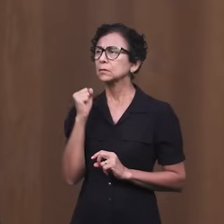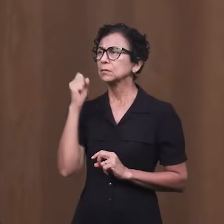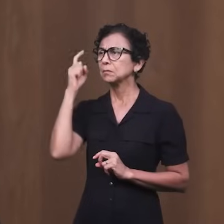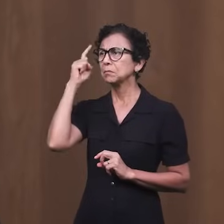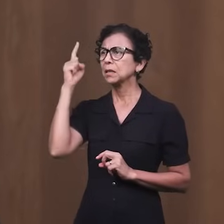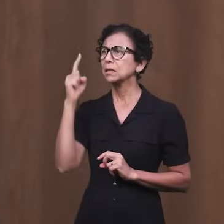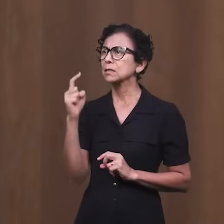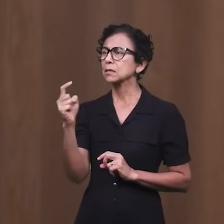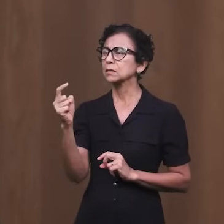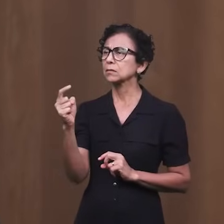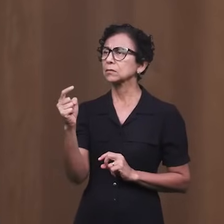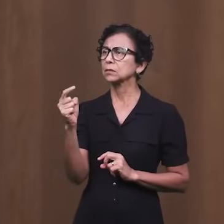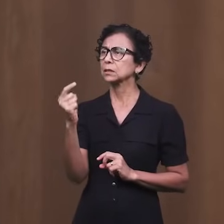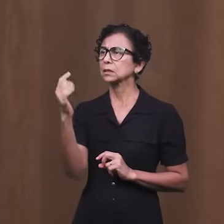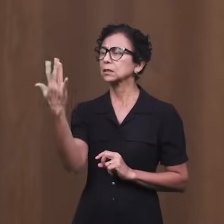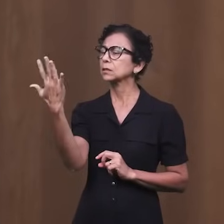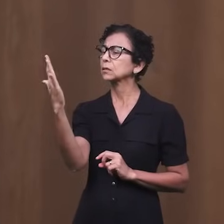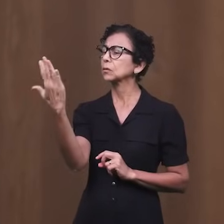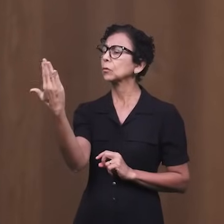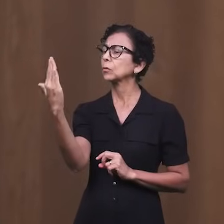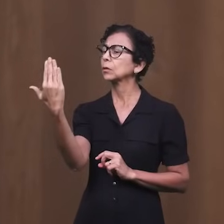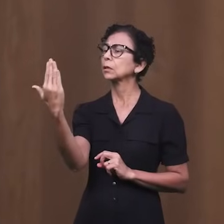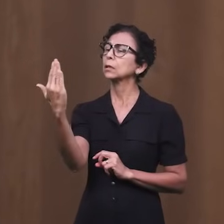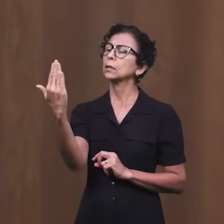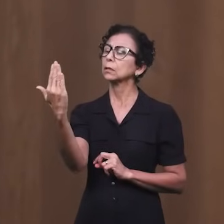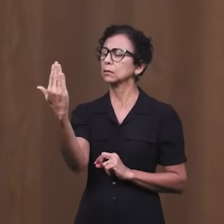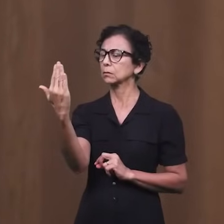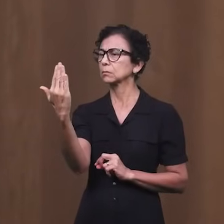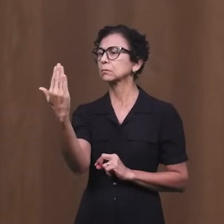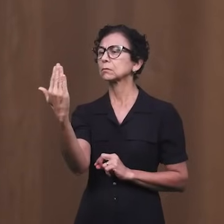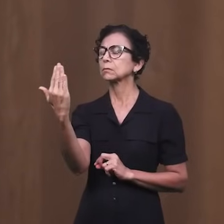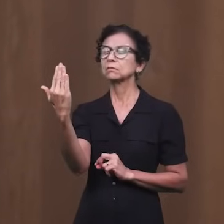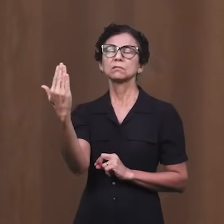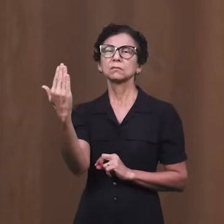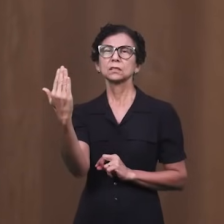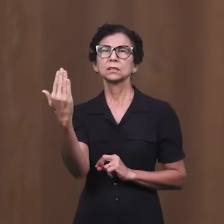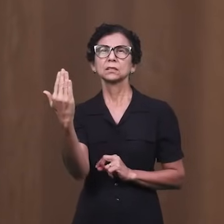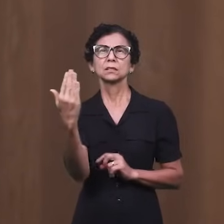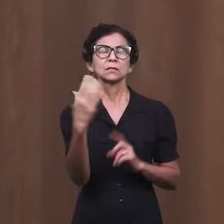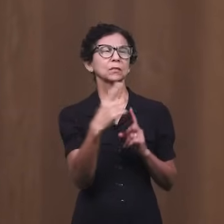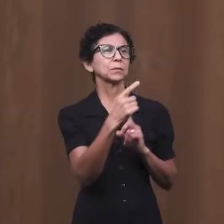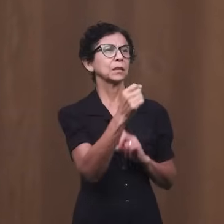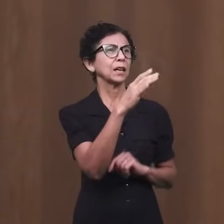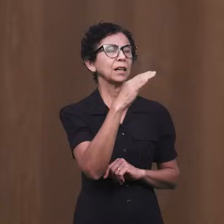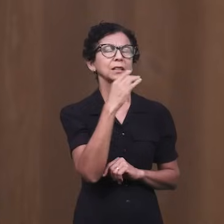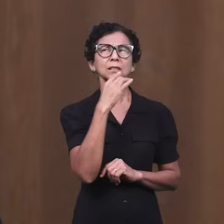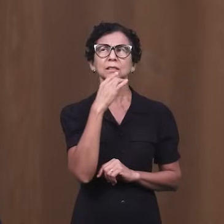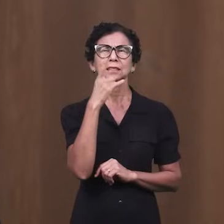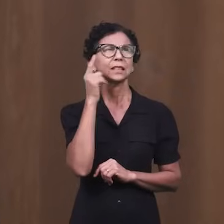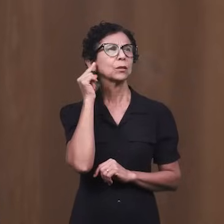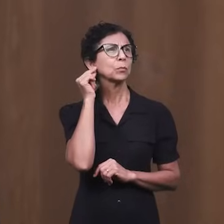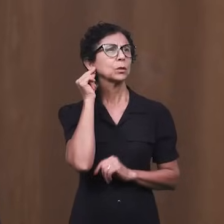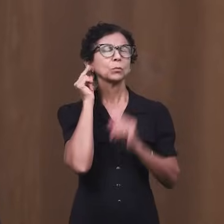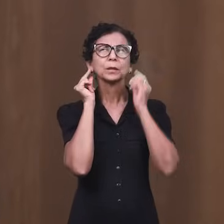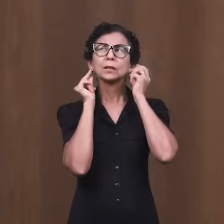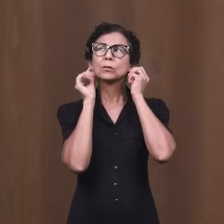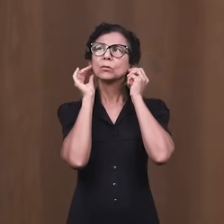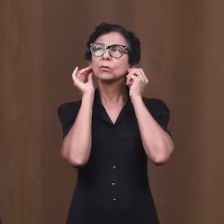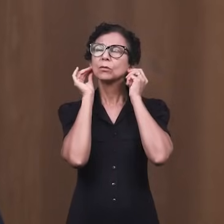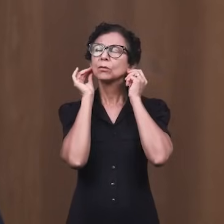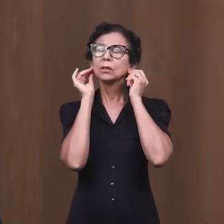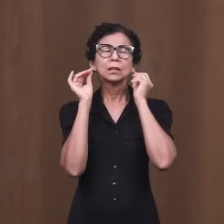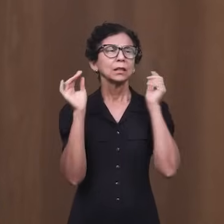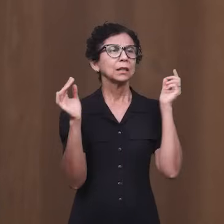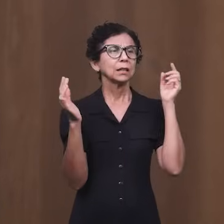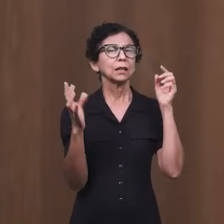olhando no espelho de forma desatenta aí quando você tá na porta de casa indo embora Ah não sei será que eu tô bem aí você volta